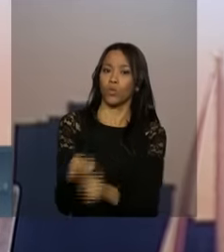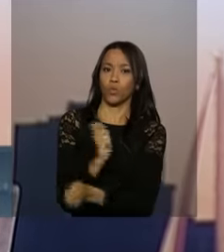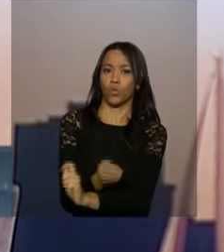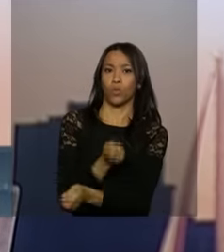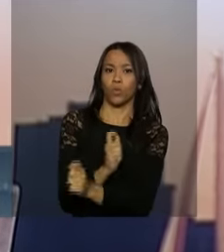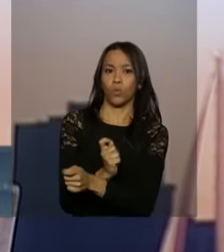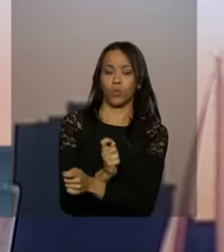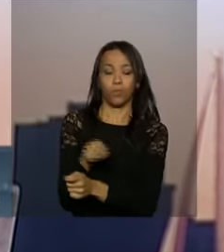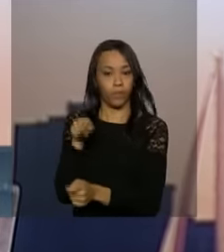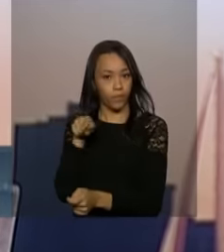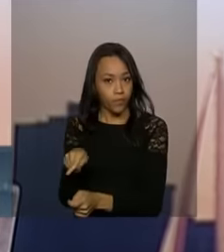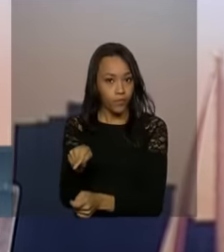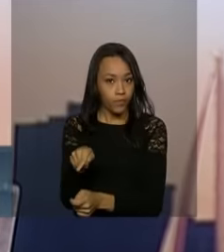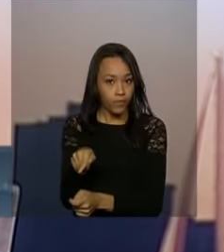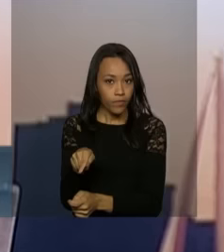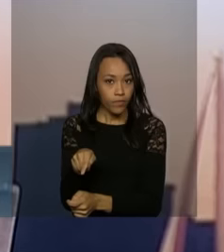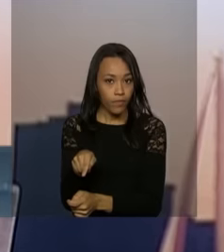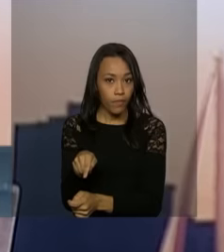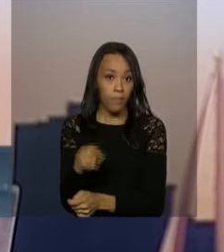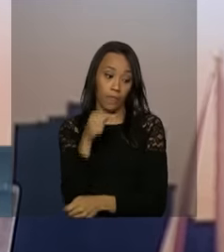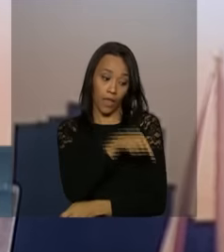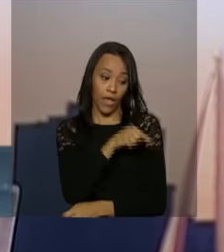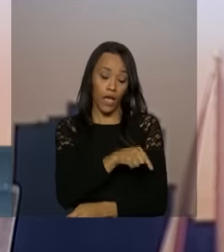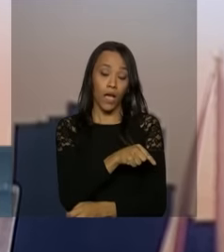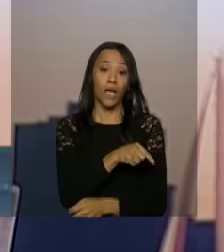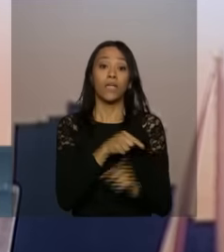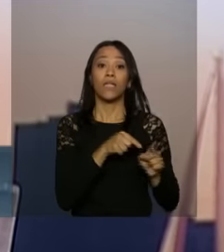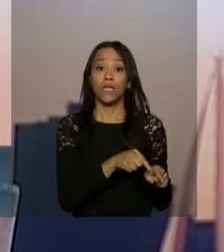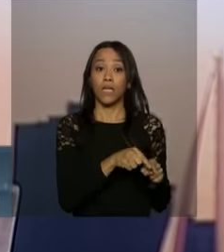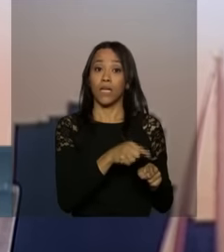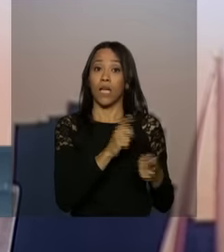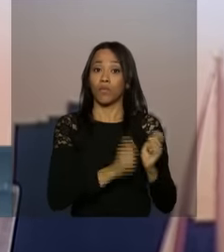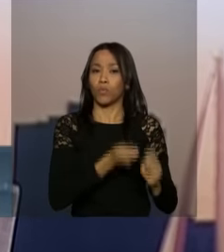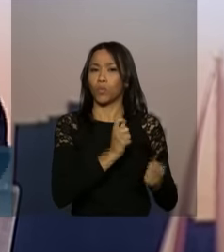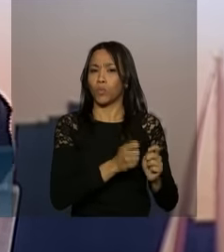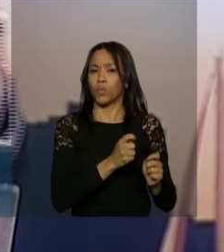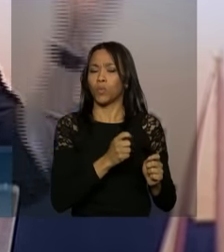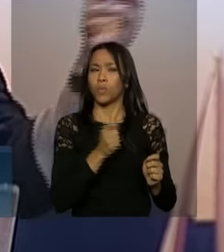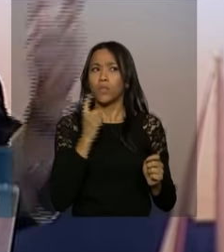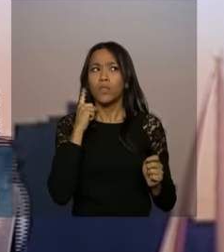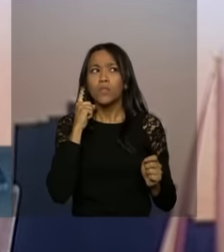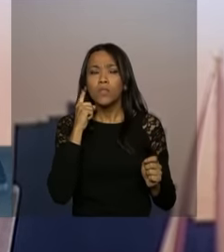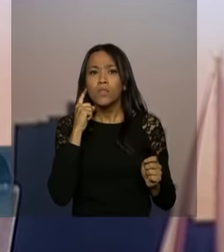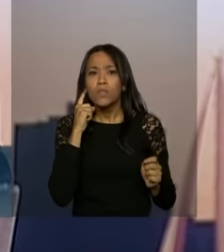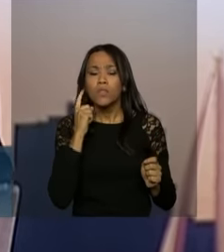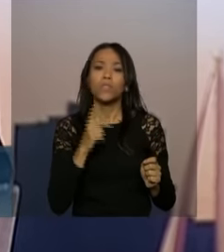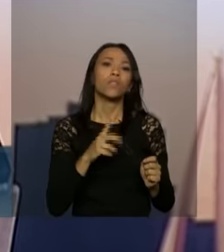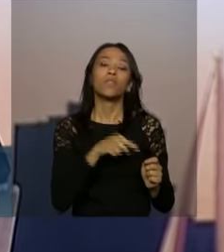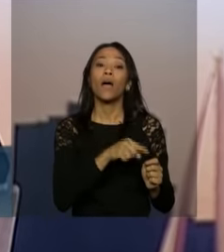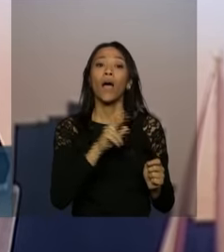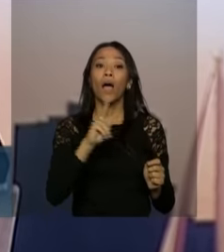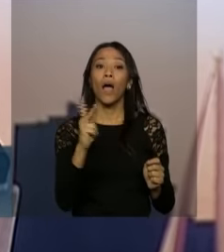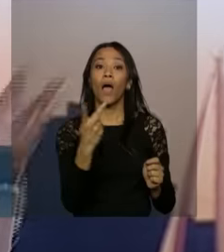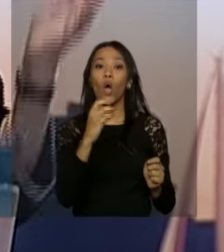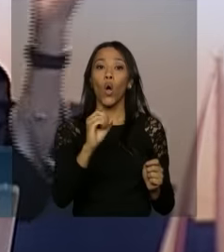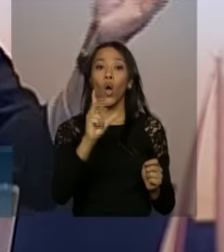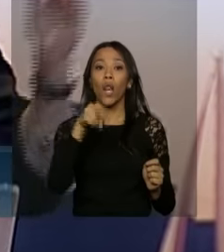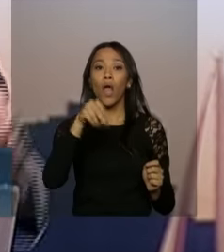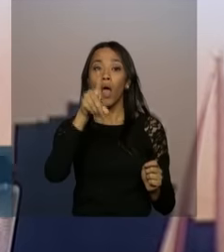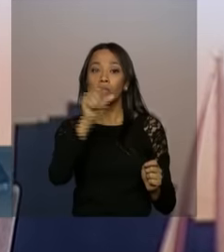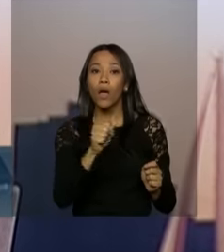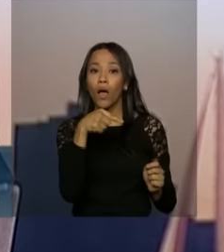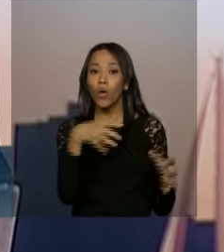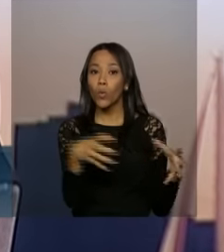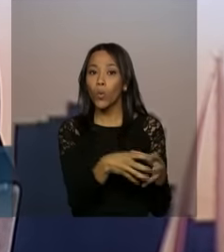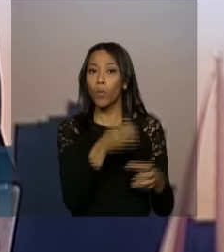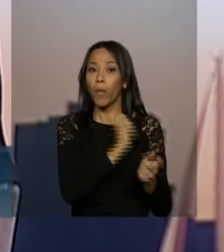A banda holandesa acostumou o ouvido ao que a banda